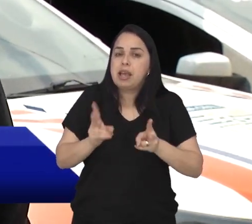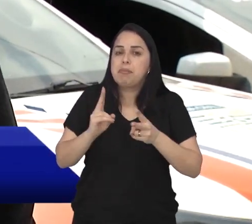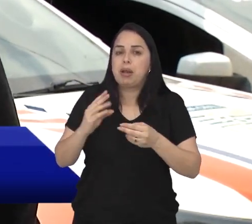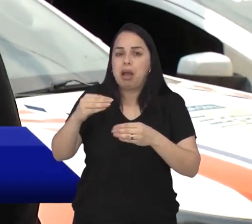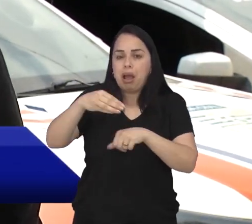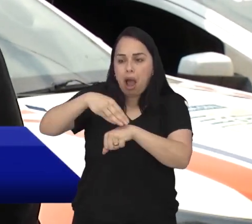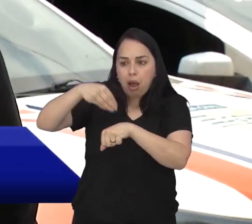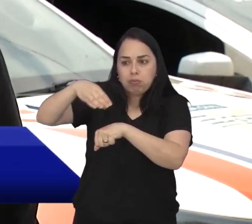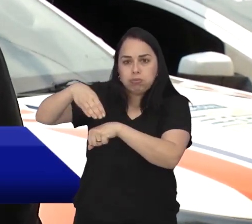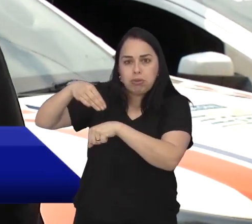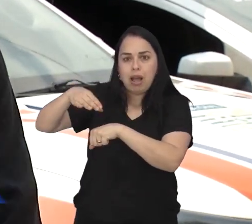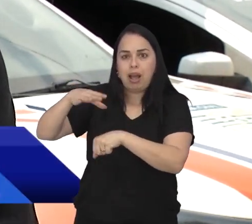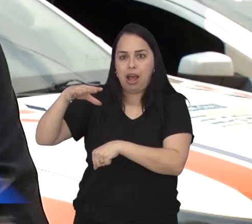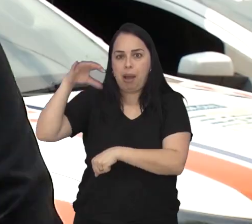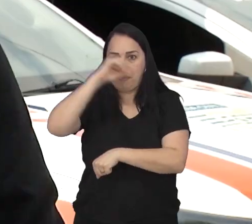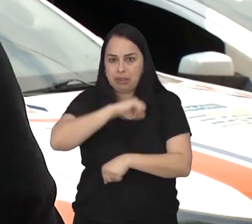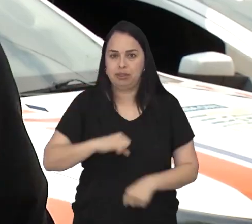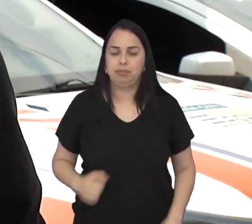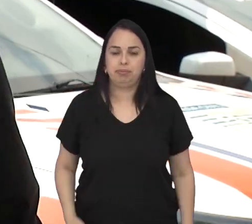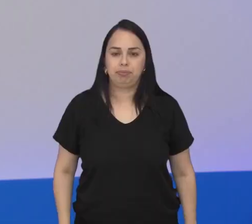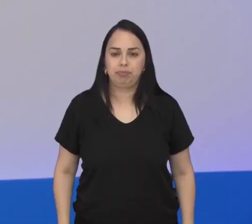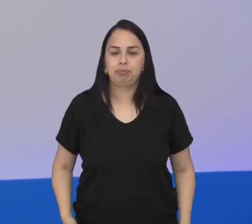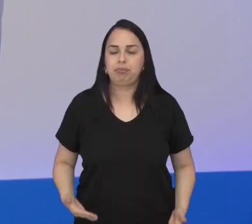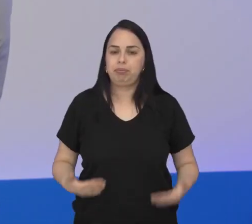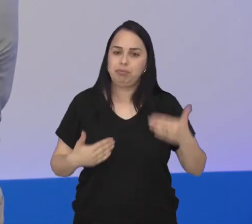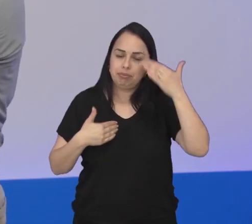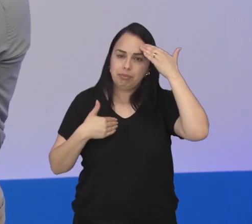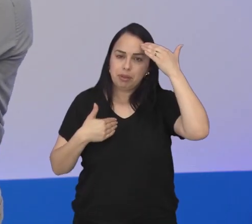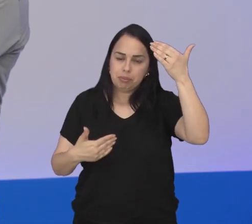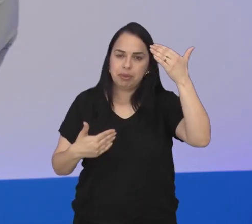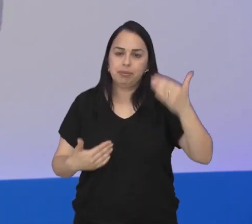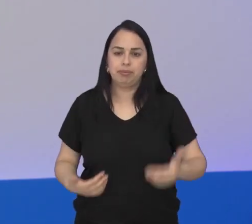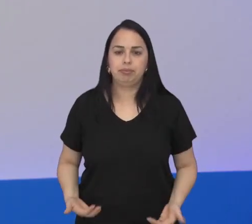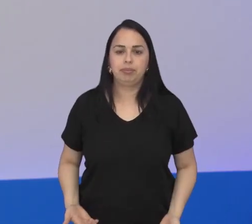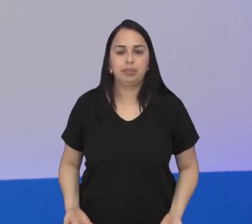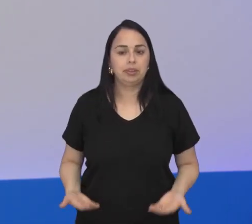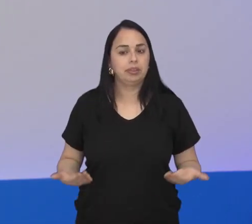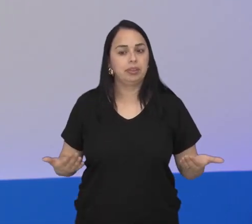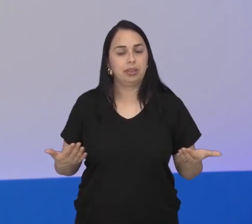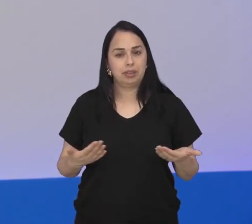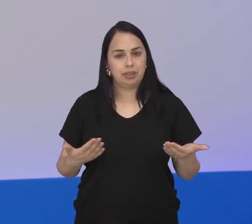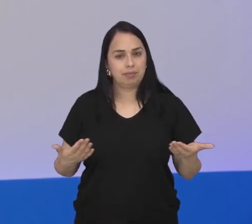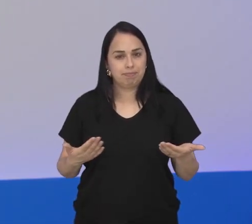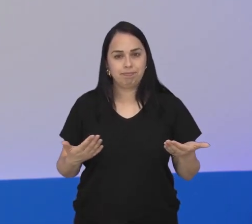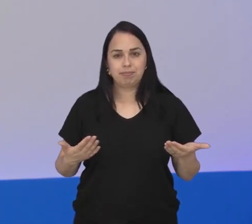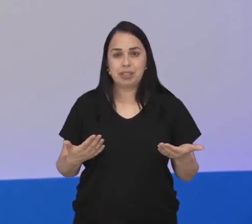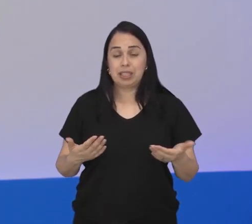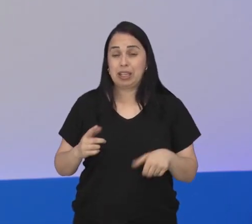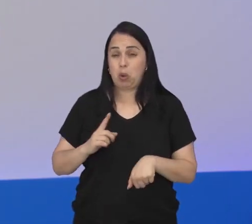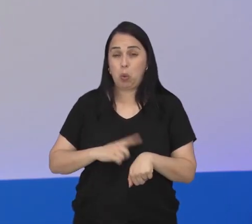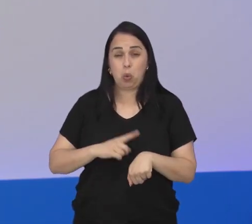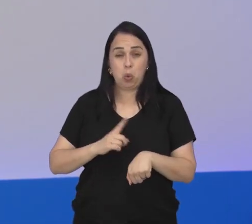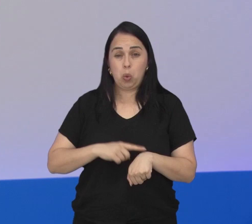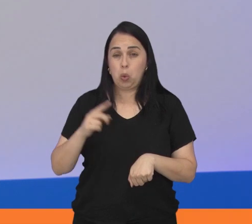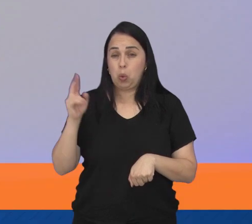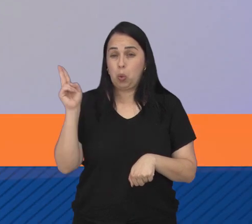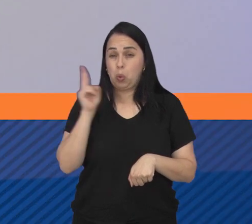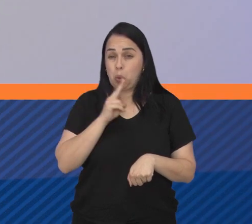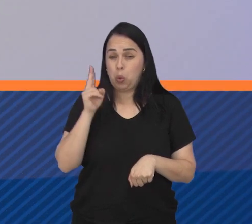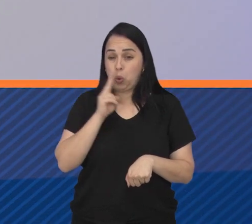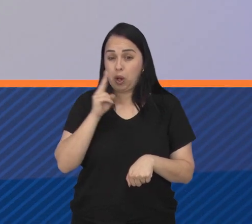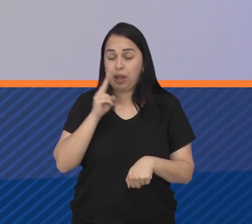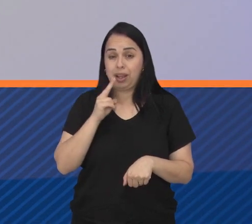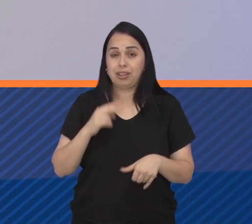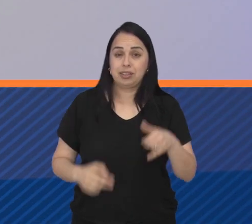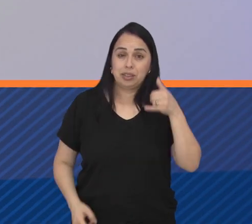as recomendações da Defesa Civil. Voltamos ao estúdio. Muito obrigado, Bruno. Bom, gente, para qualquer emergência, a gente